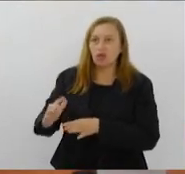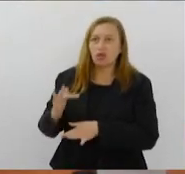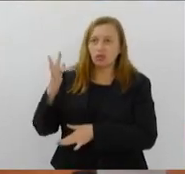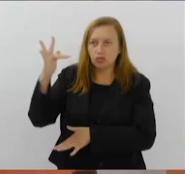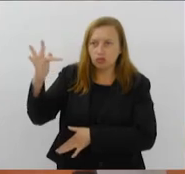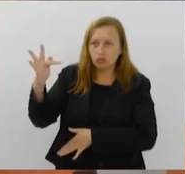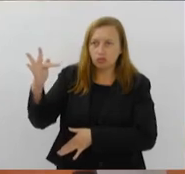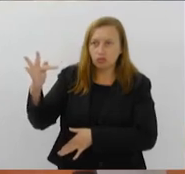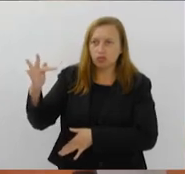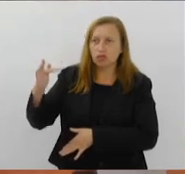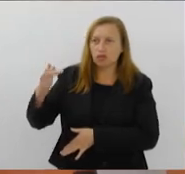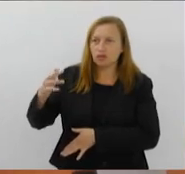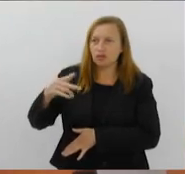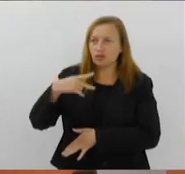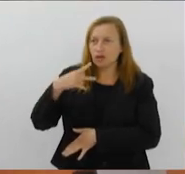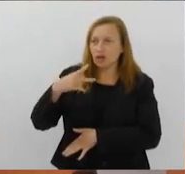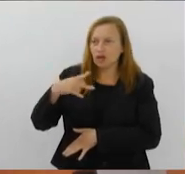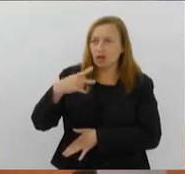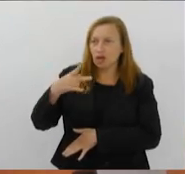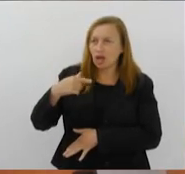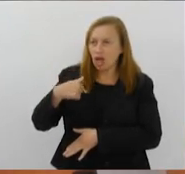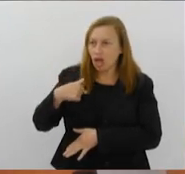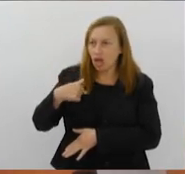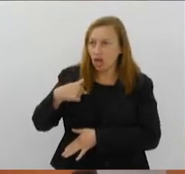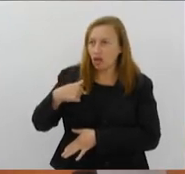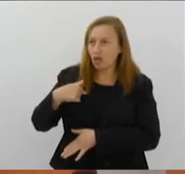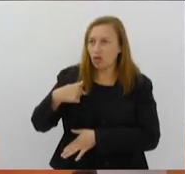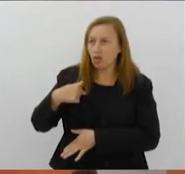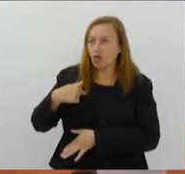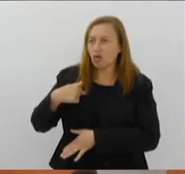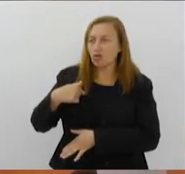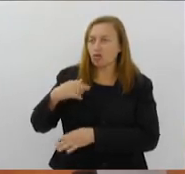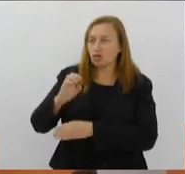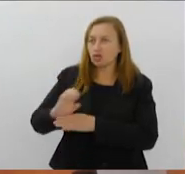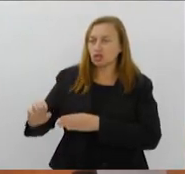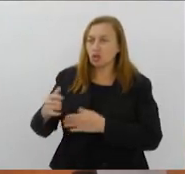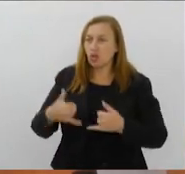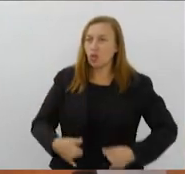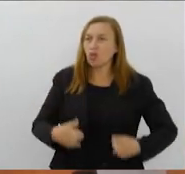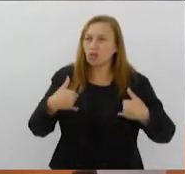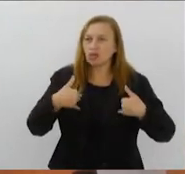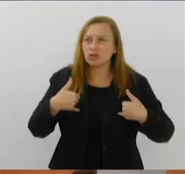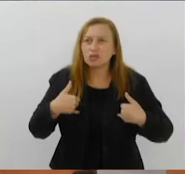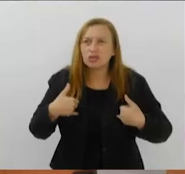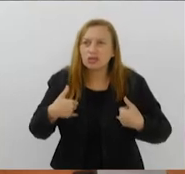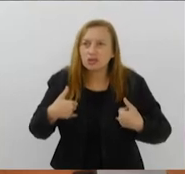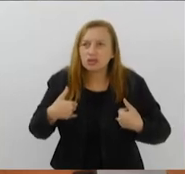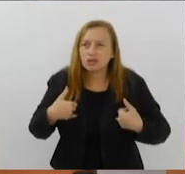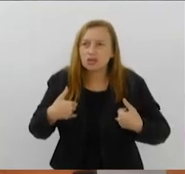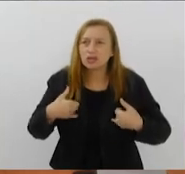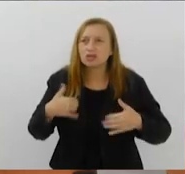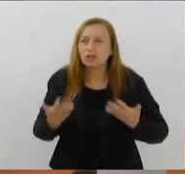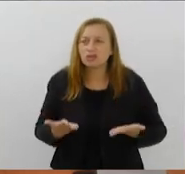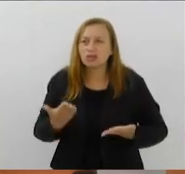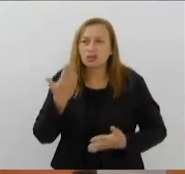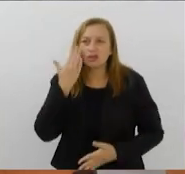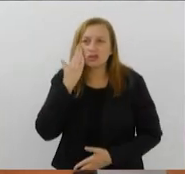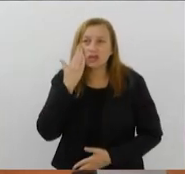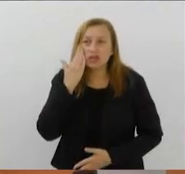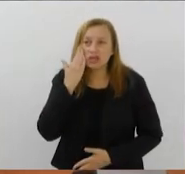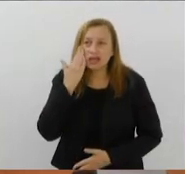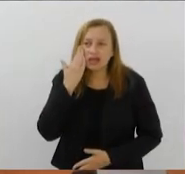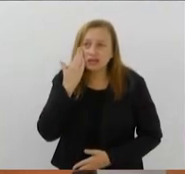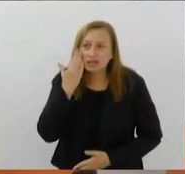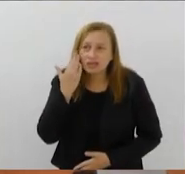no peito e dizer assim: comecei aqui como estagiário. O orgulho é muito grande e a oportunidade também é. Eu sou um